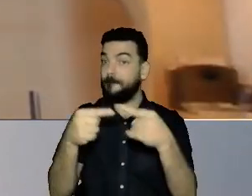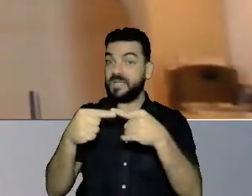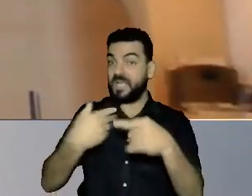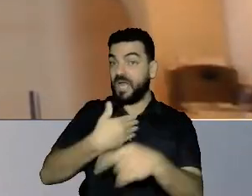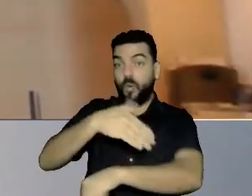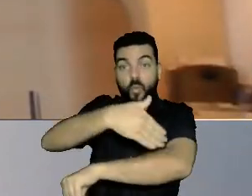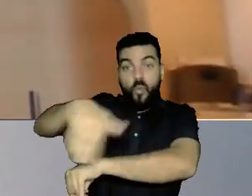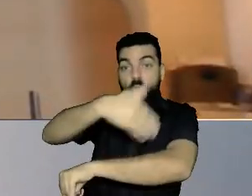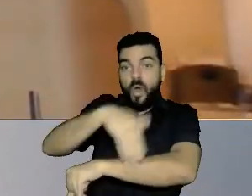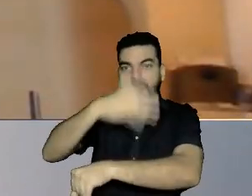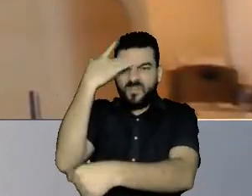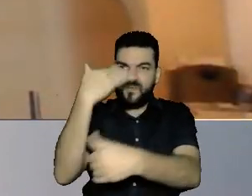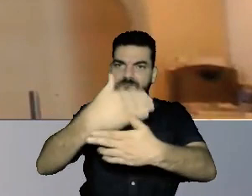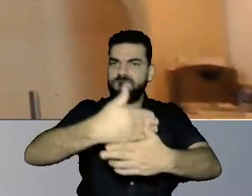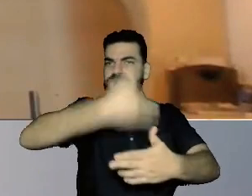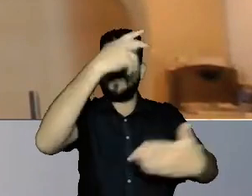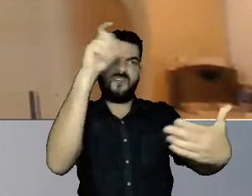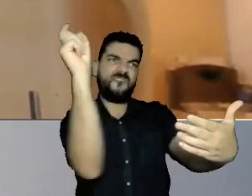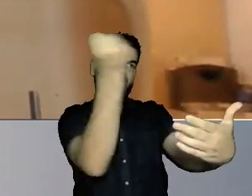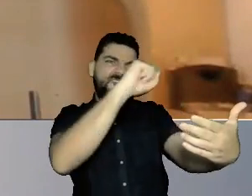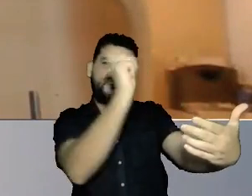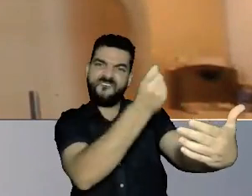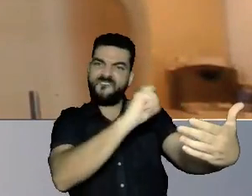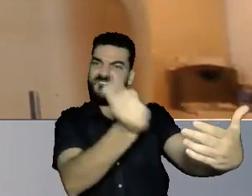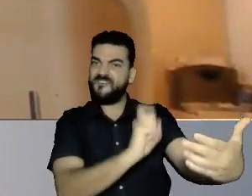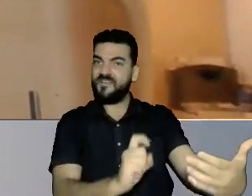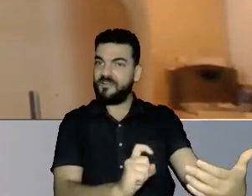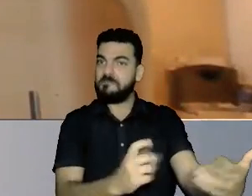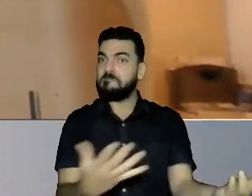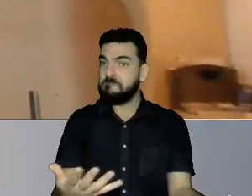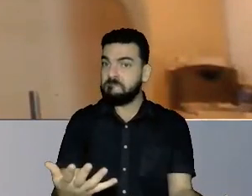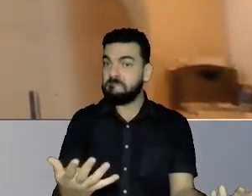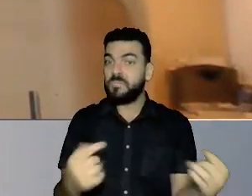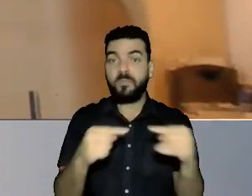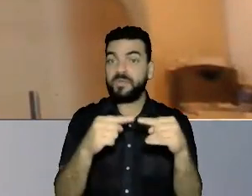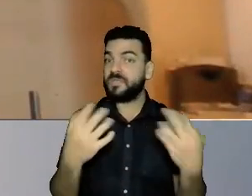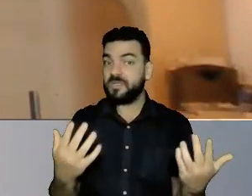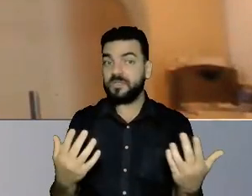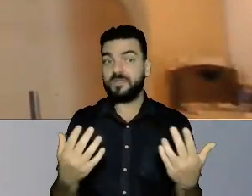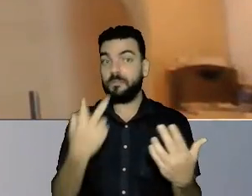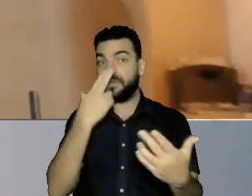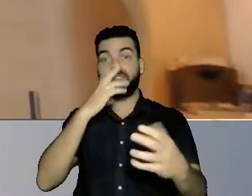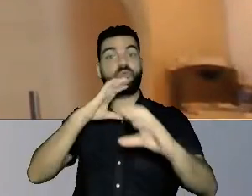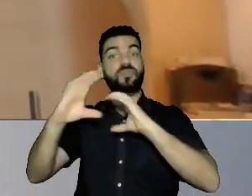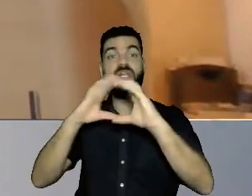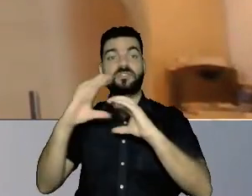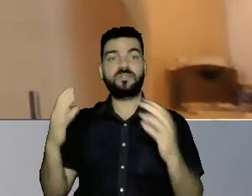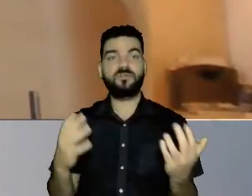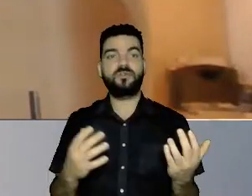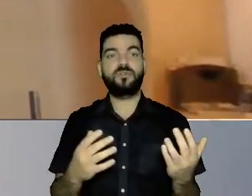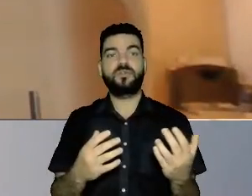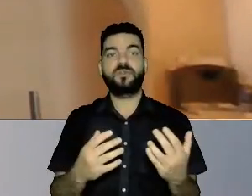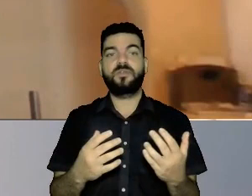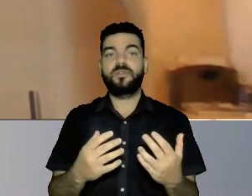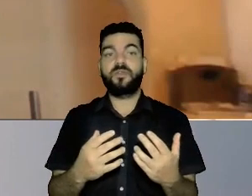e que, então, congrega várias tribos e que comunica várias